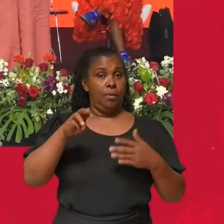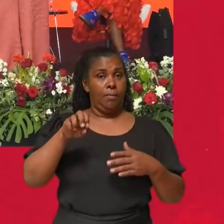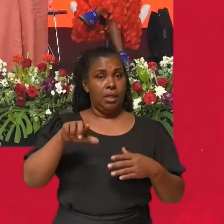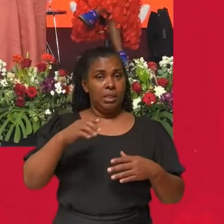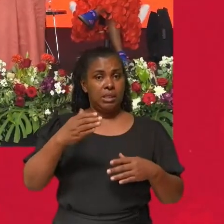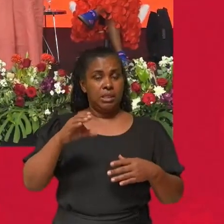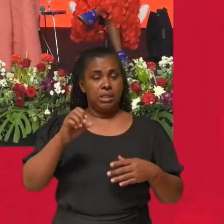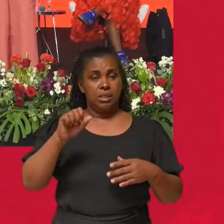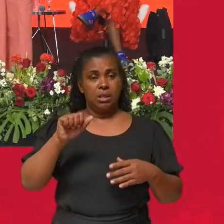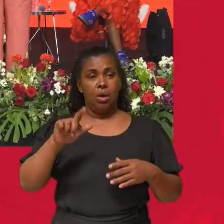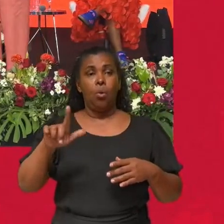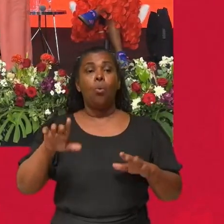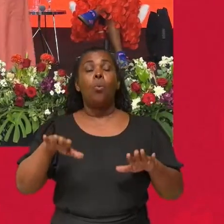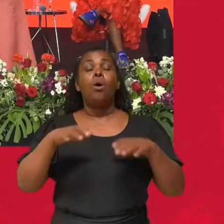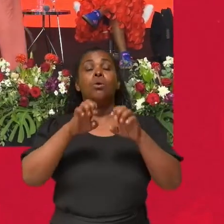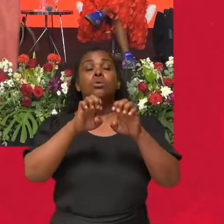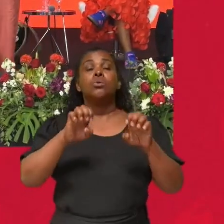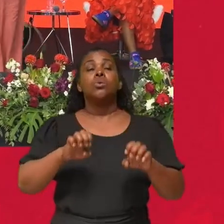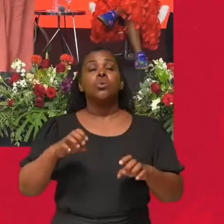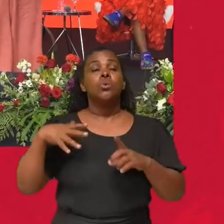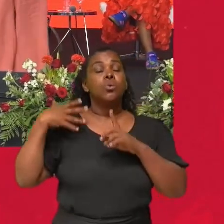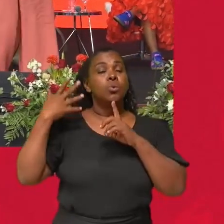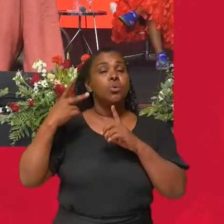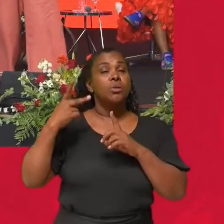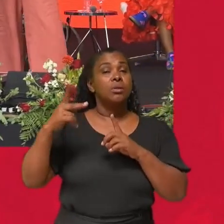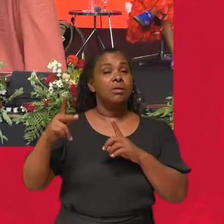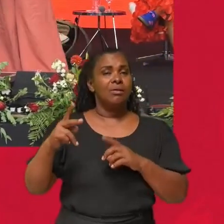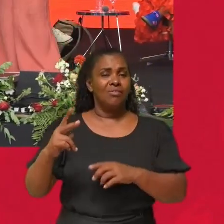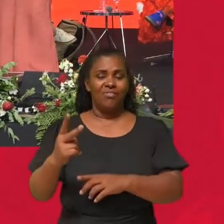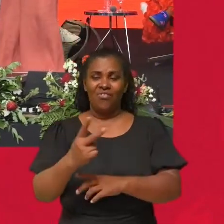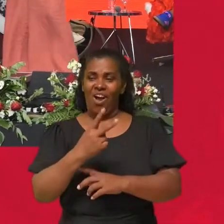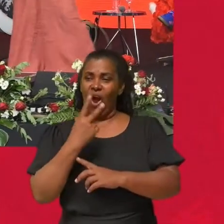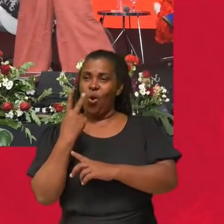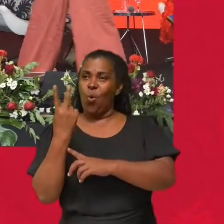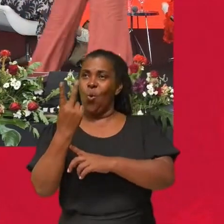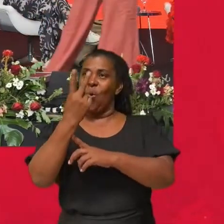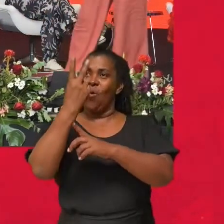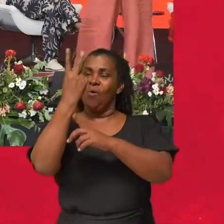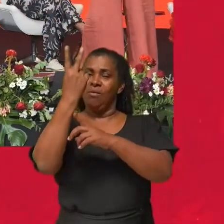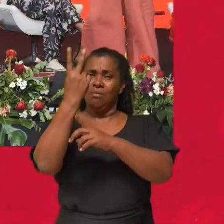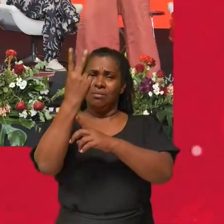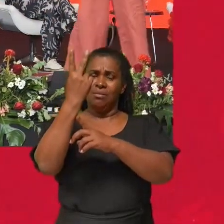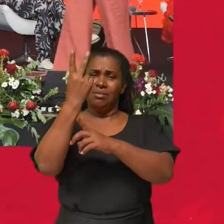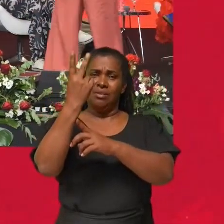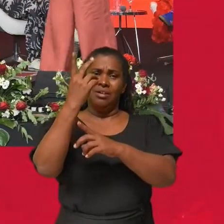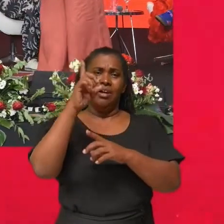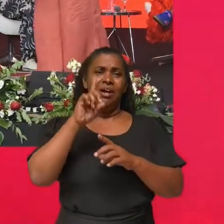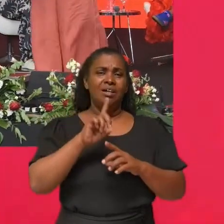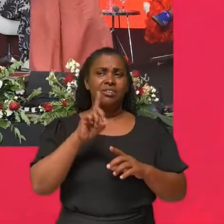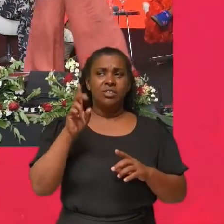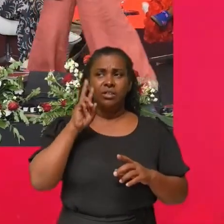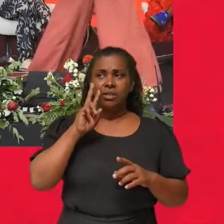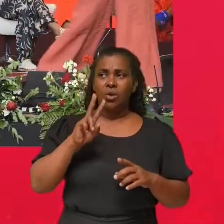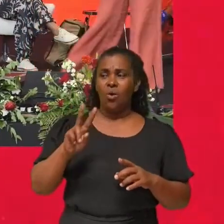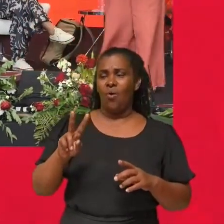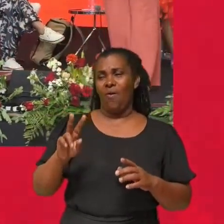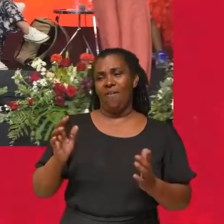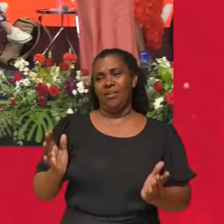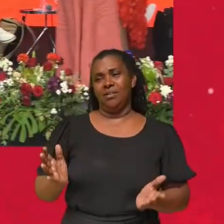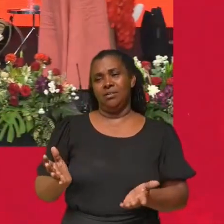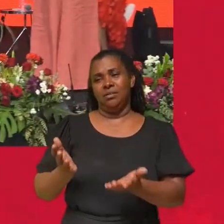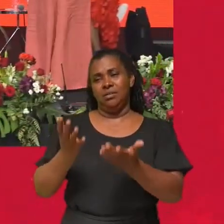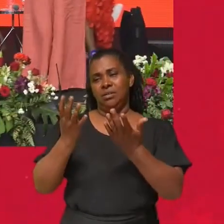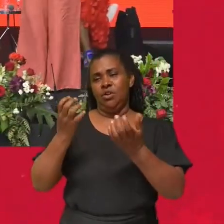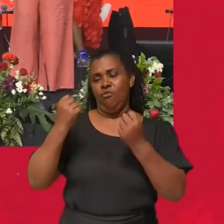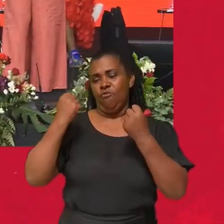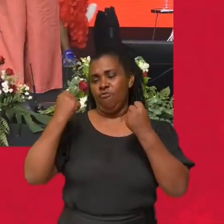discurso dele? É de valorização. A direita olha para o outro, olhando a força do outro. Nós